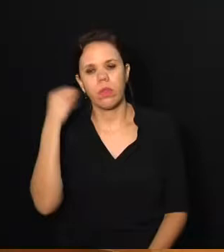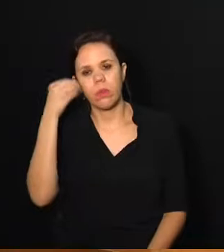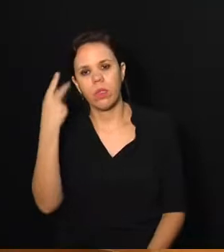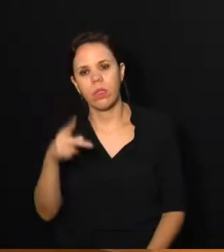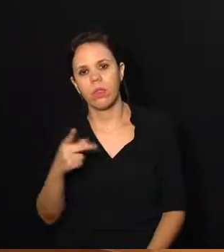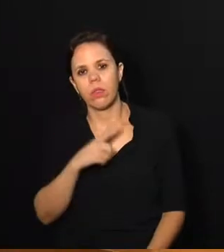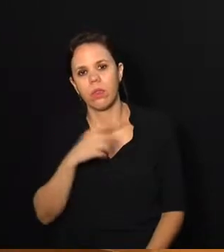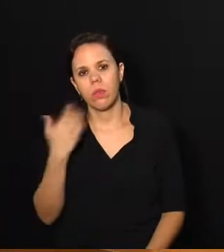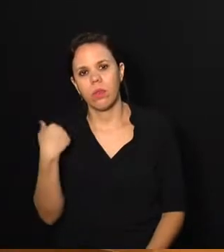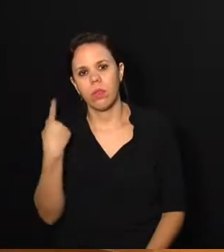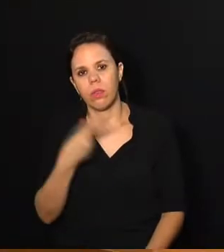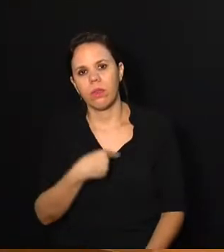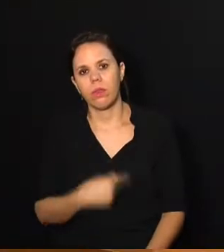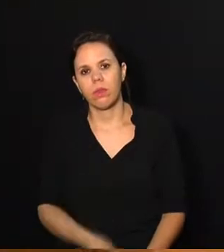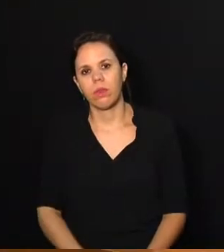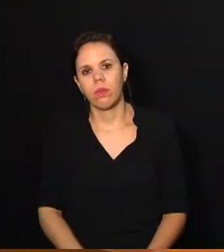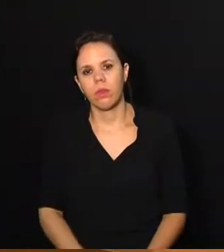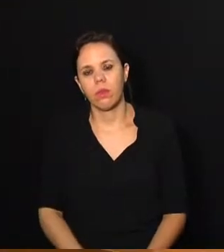você tem para a gente?